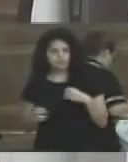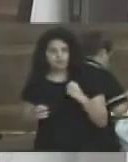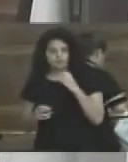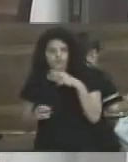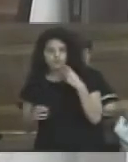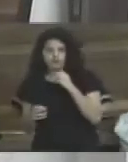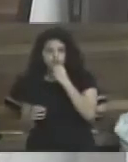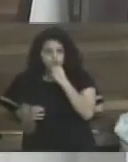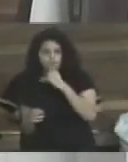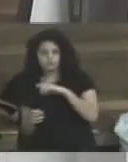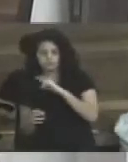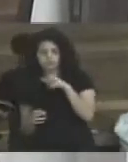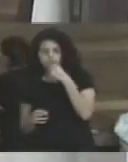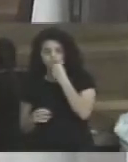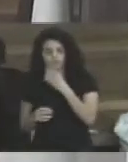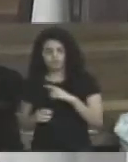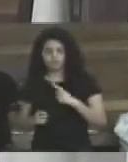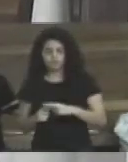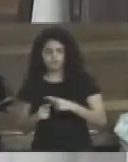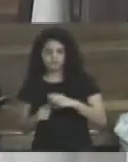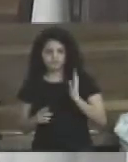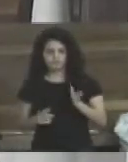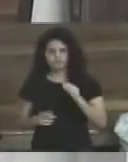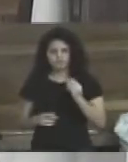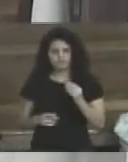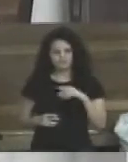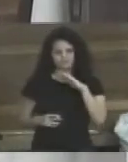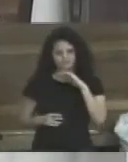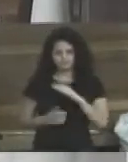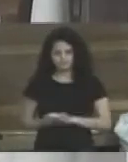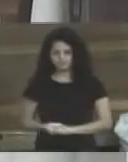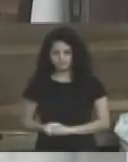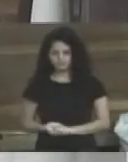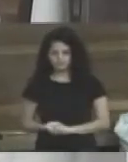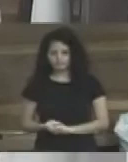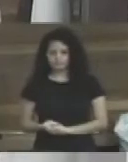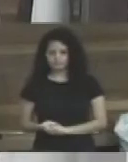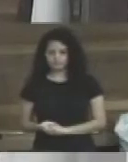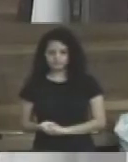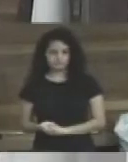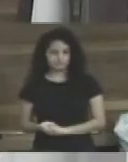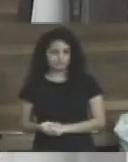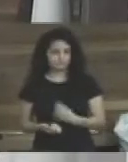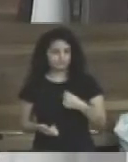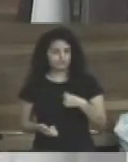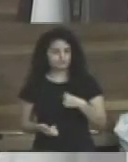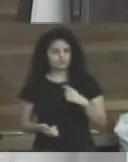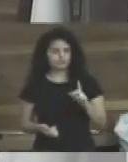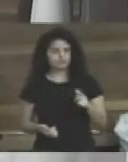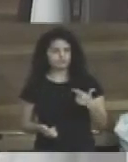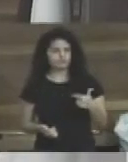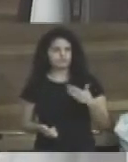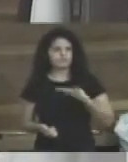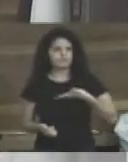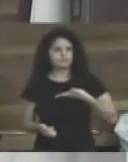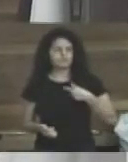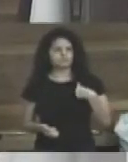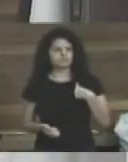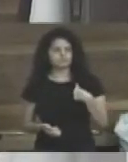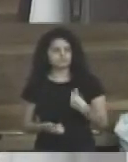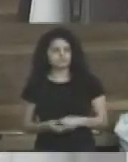cheio. Então, eu não sei se vocês sabem, ou se os parentes de vocês sabem, dois amigos meus diretos conseguiram